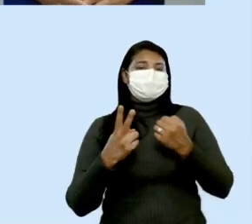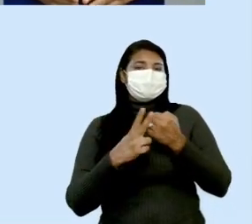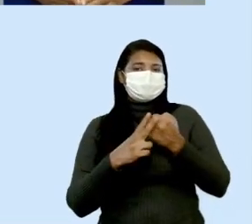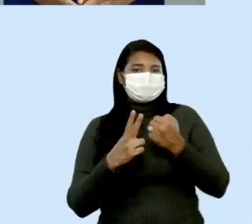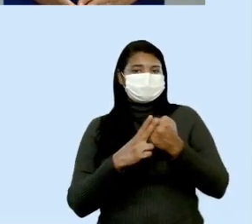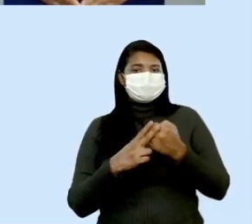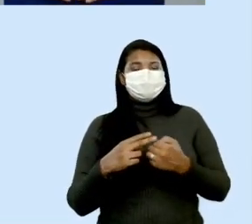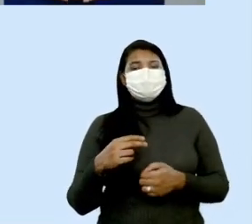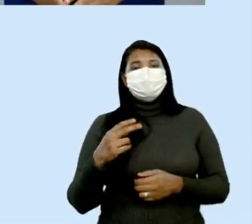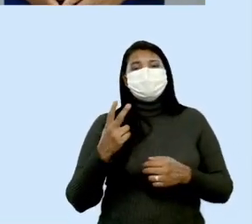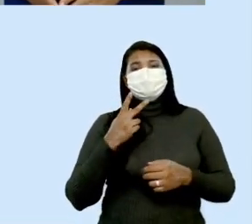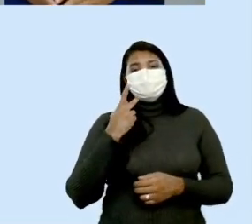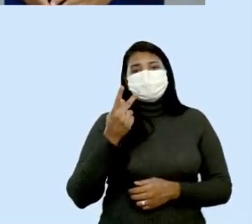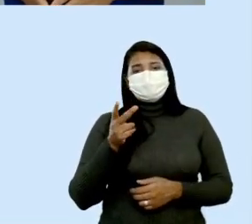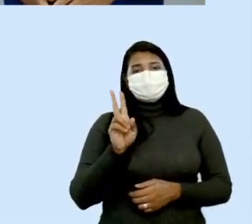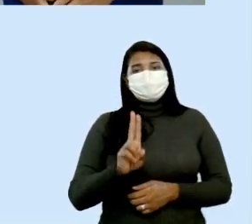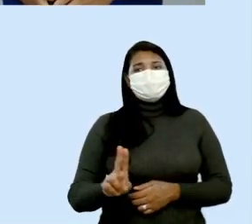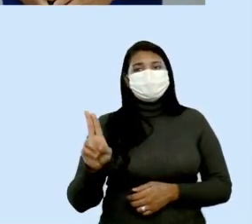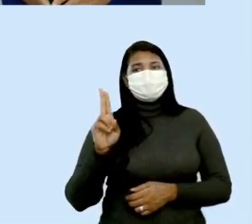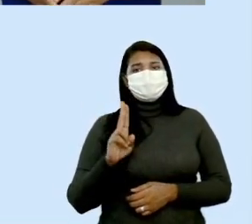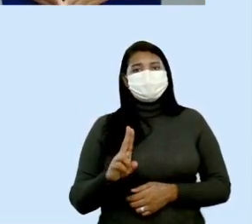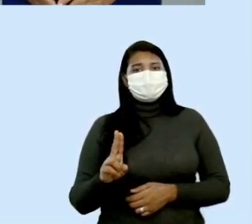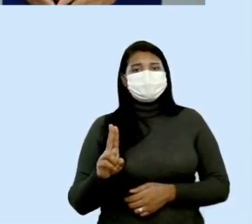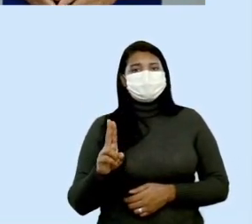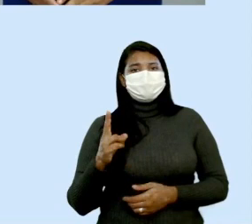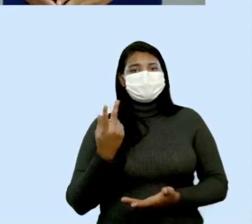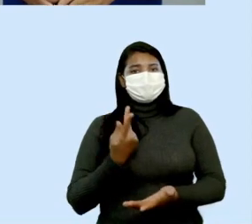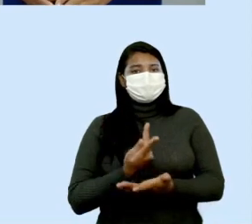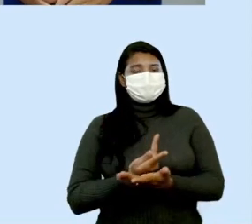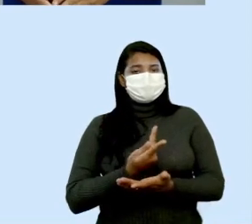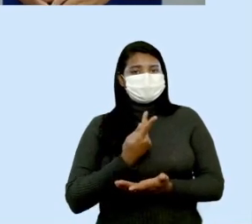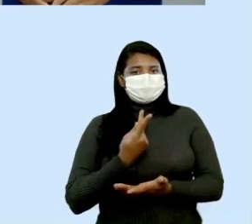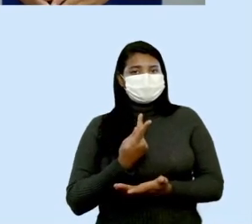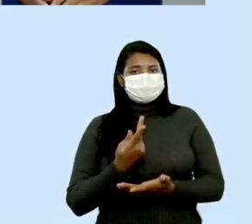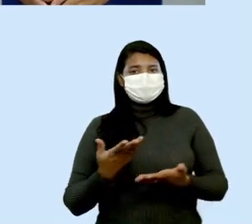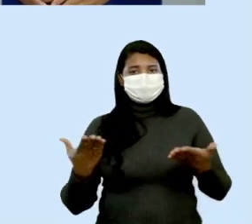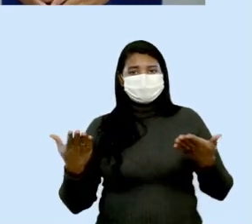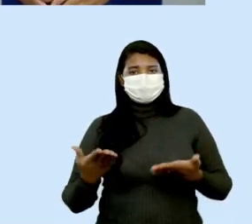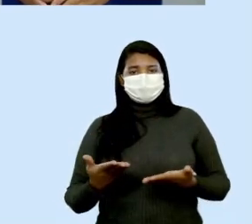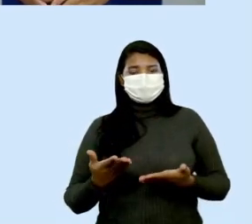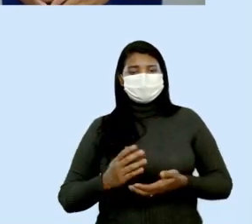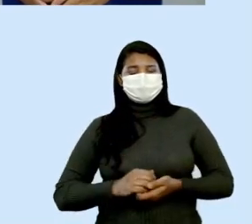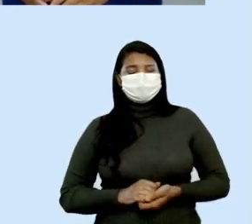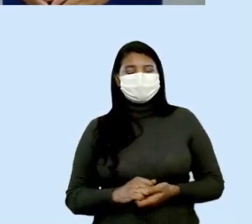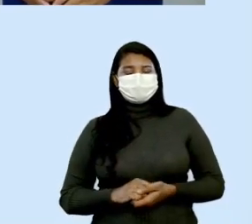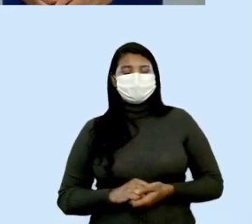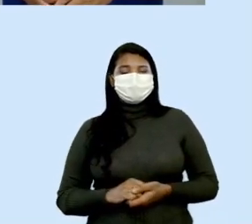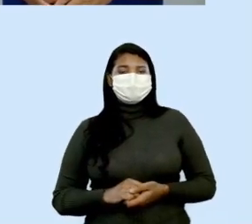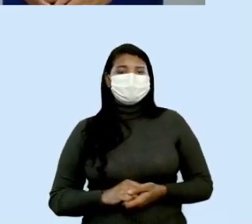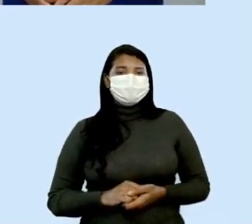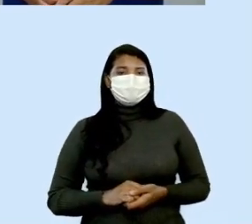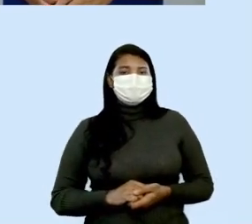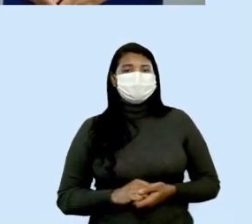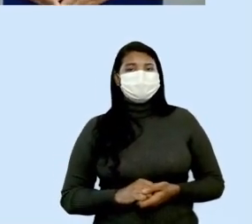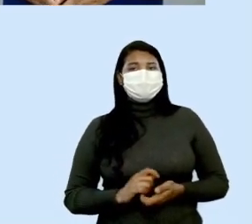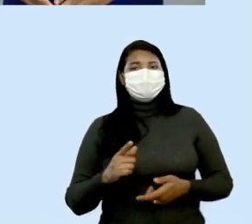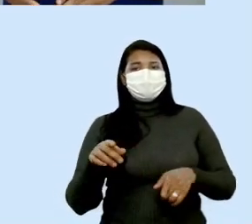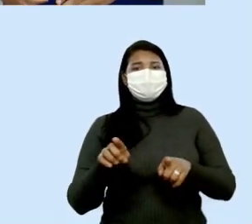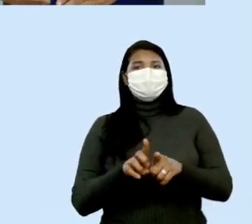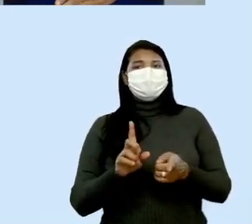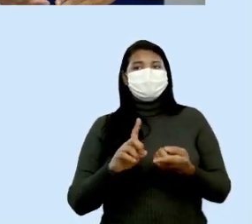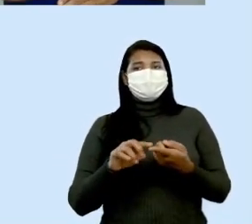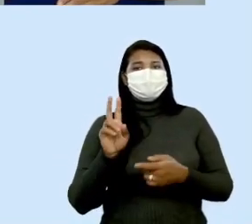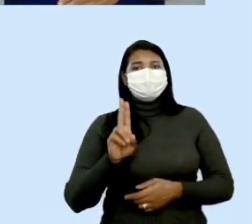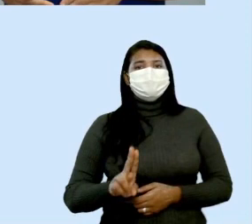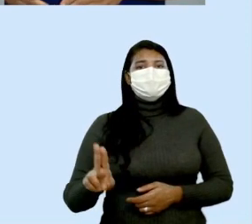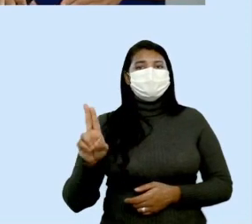usado para indicar ações habituais que ocorrem no presente. Além disso, é usado